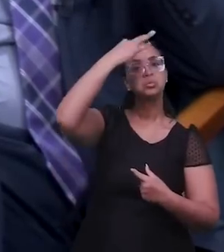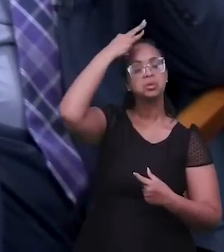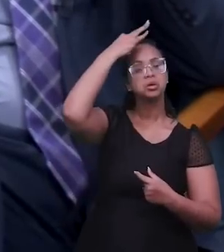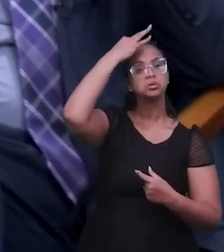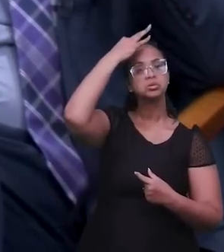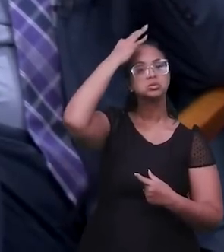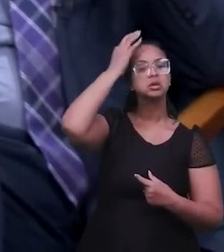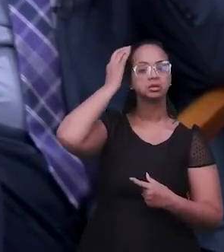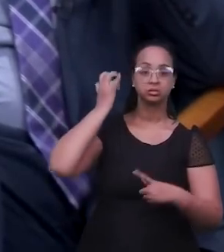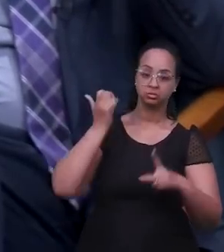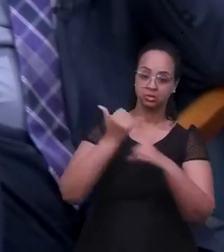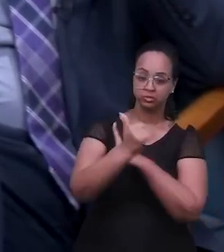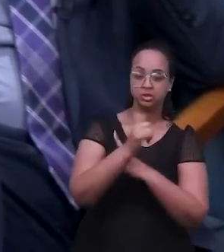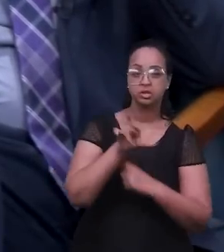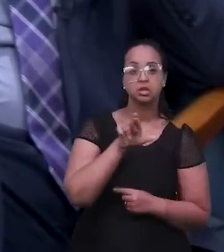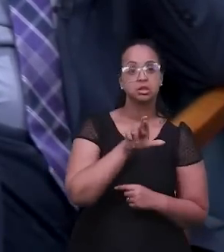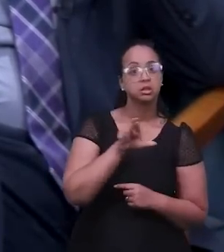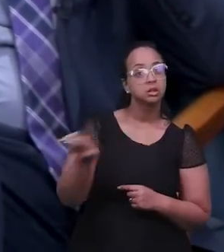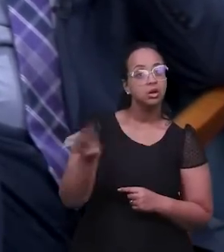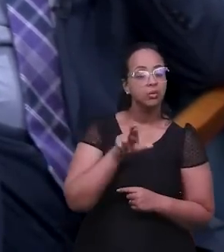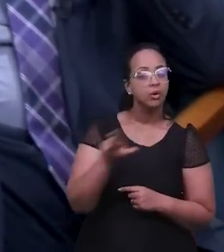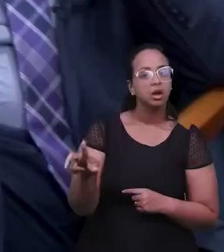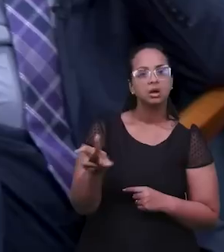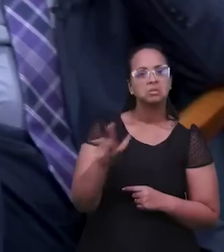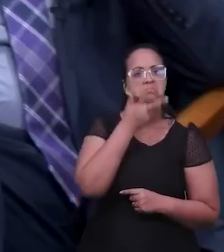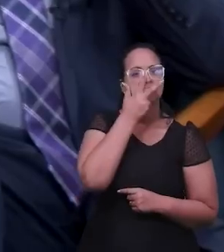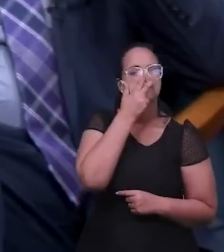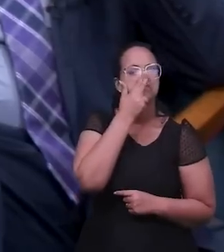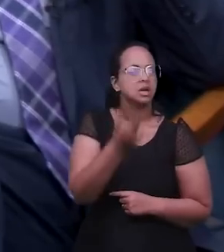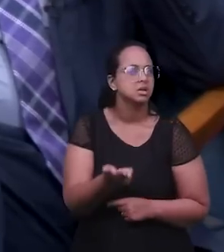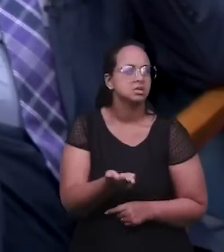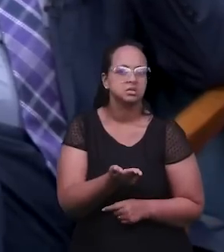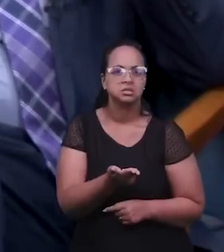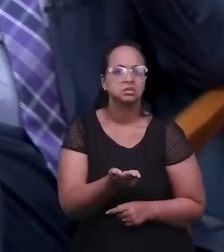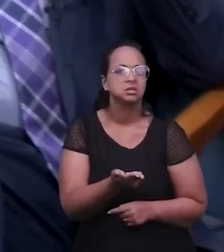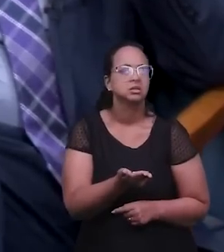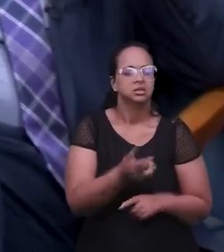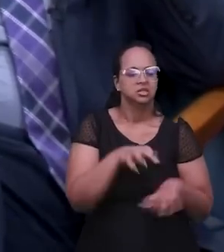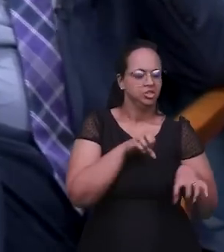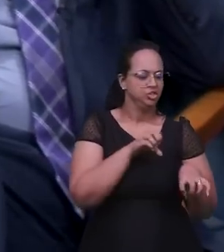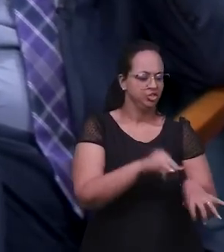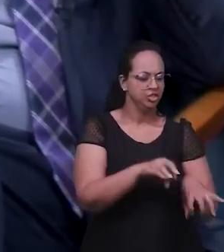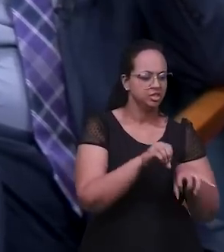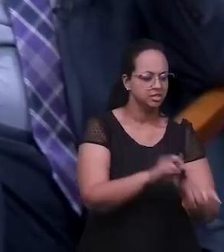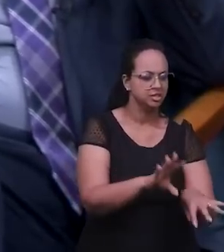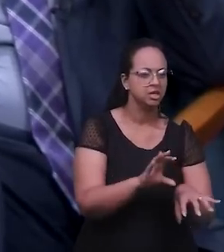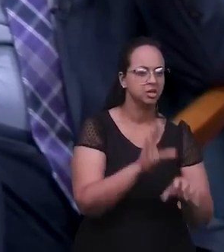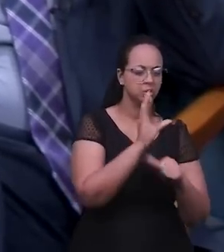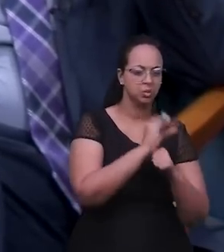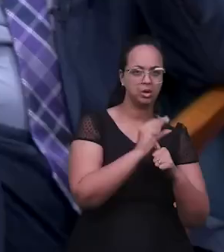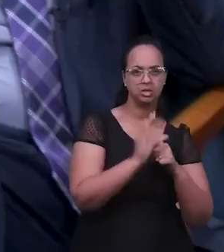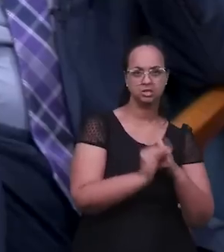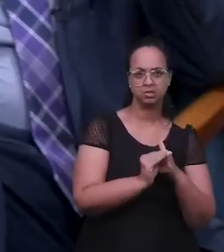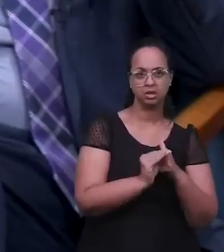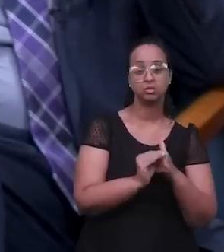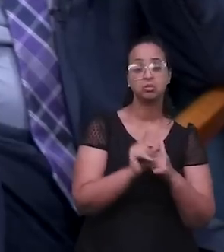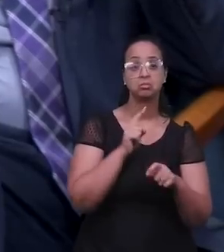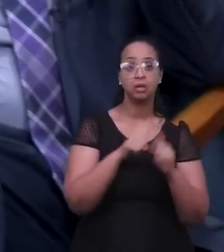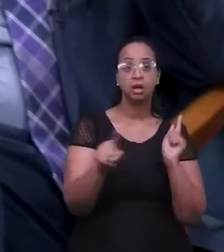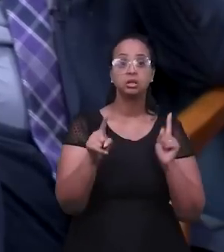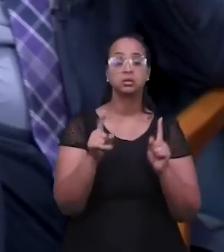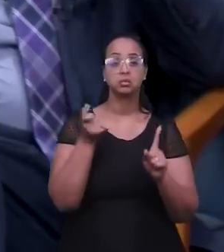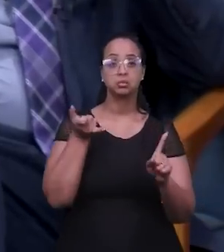pelo Espírito. Não é? A profecia não é algo de ensino,